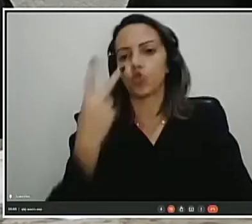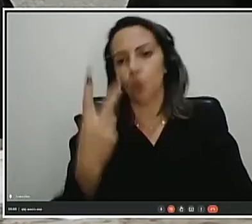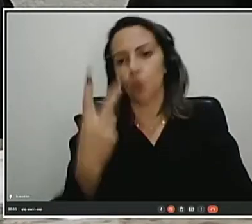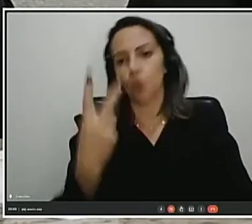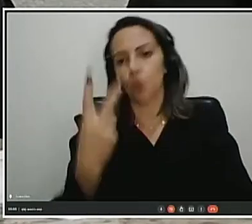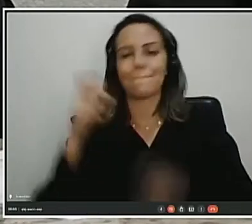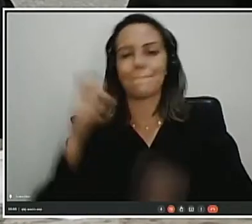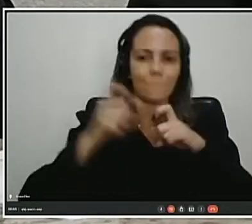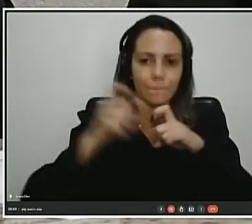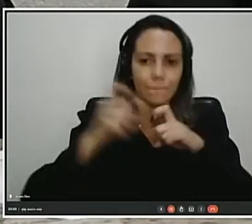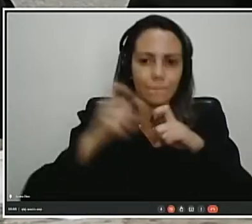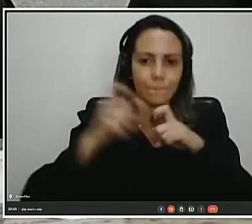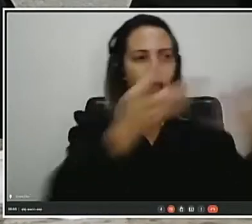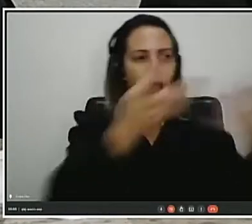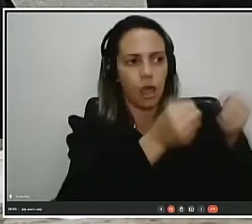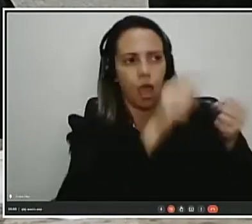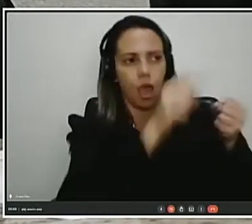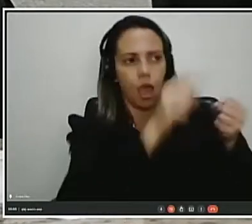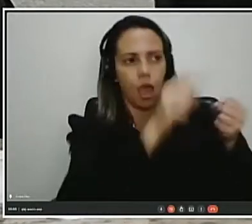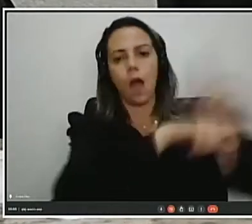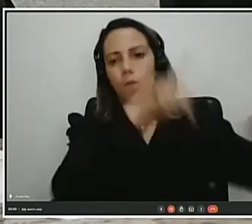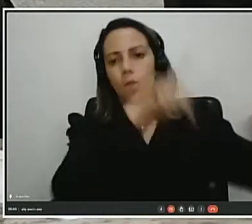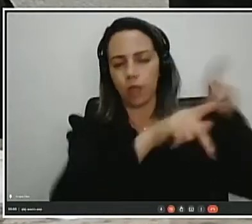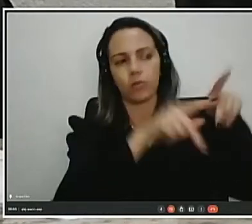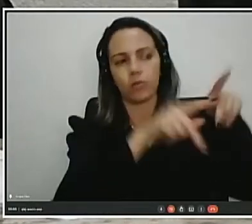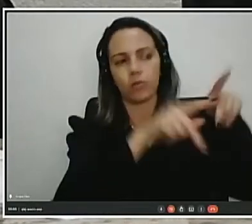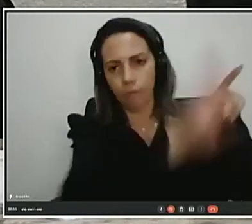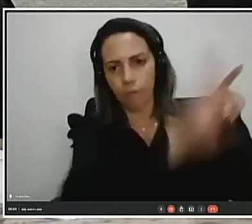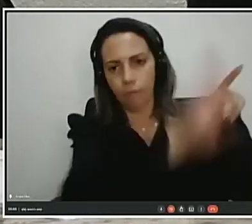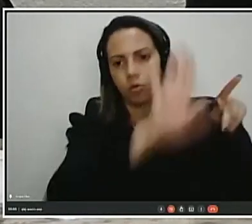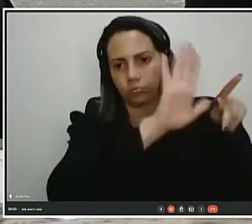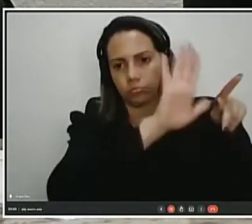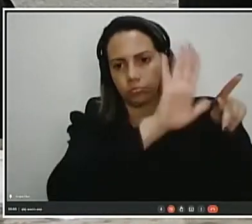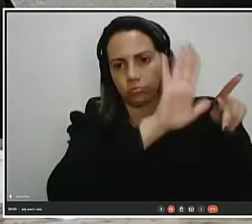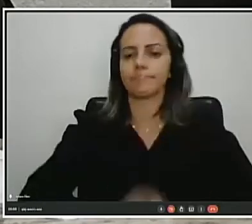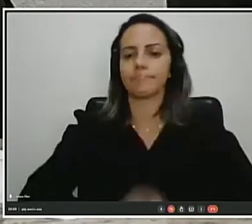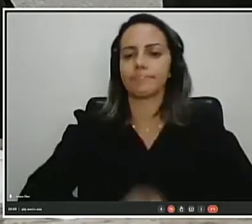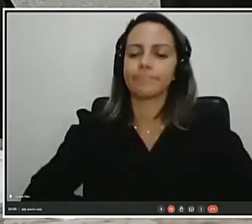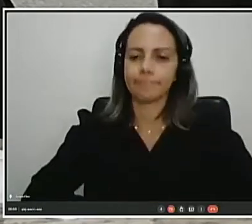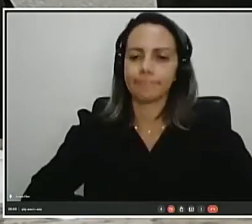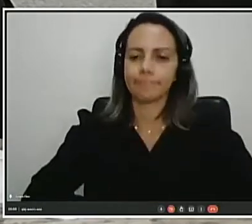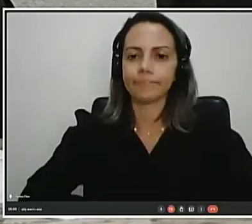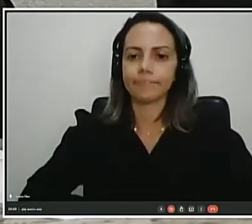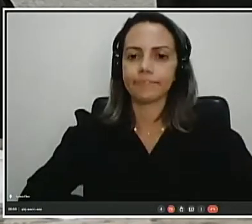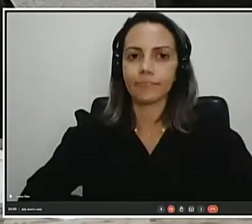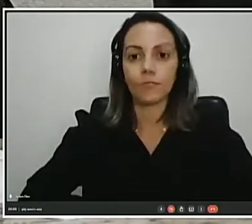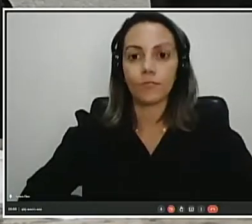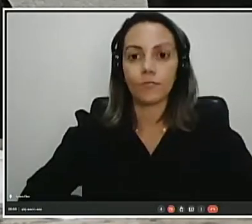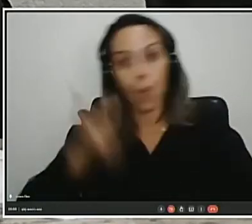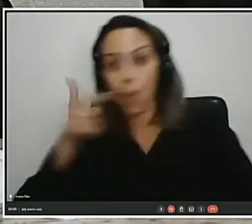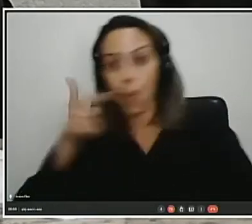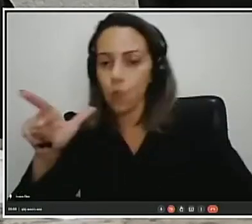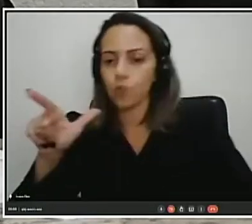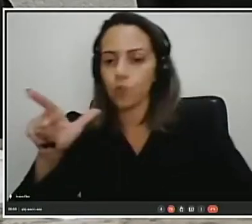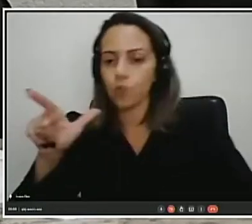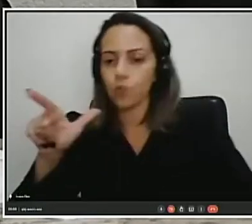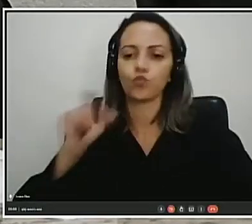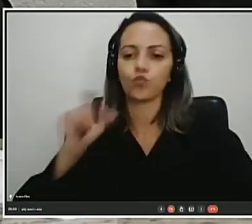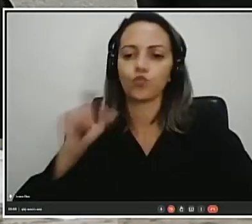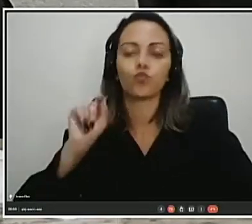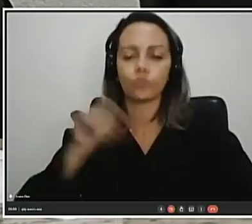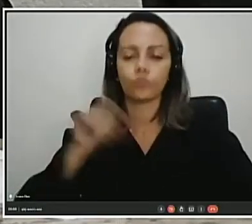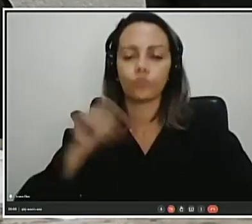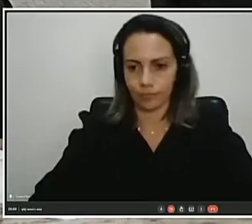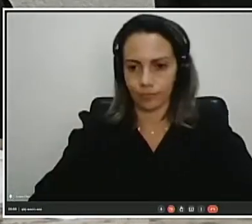Para atender aquele povo merecedor lá, certo? E outra coisa, está sendo estudado